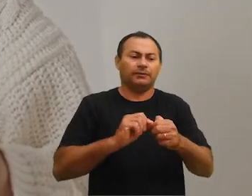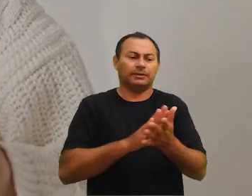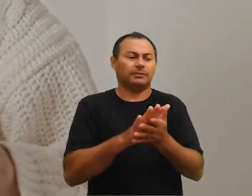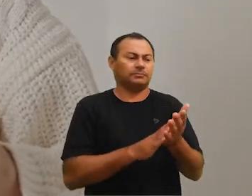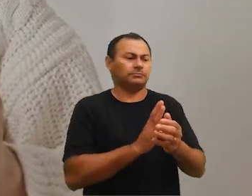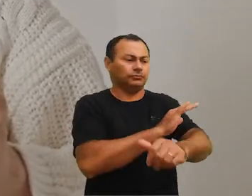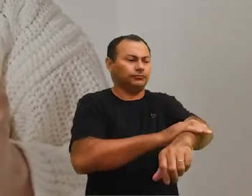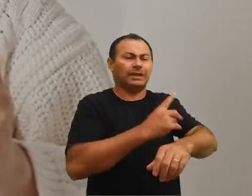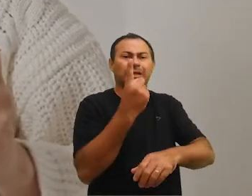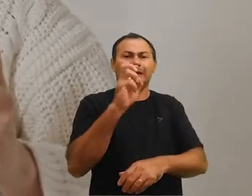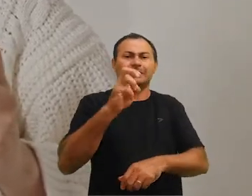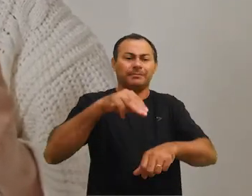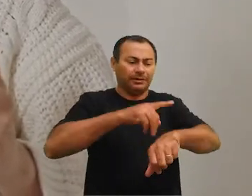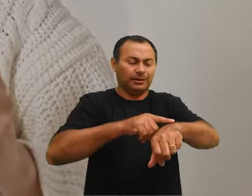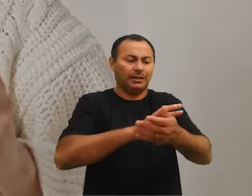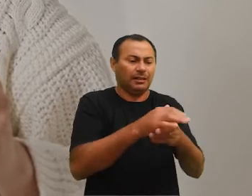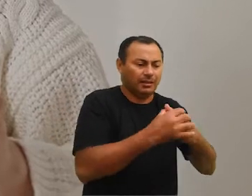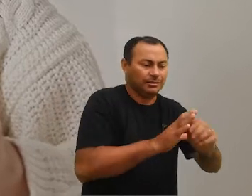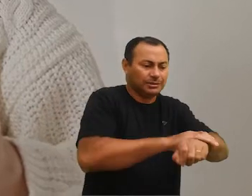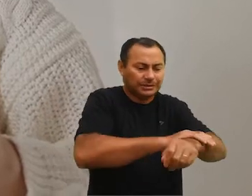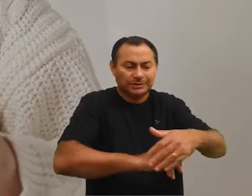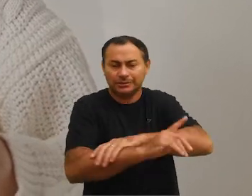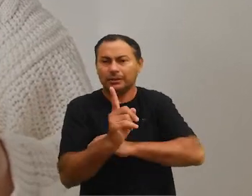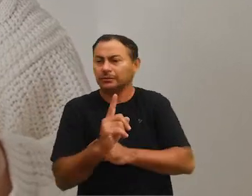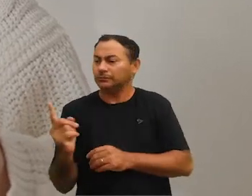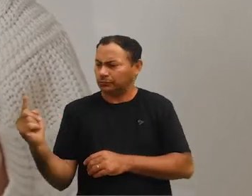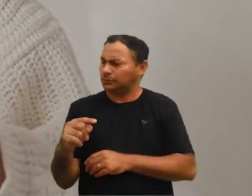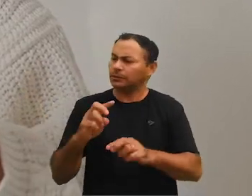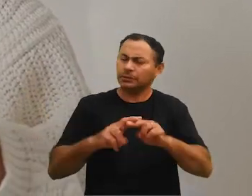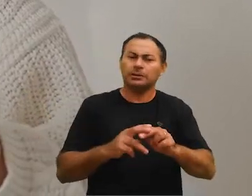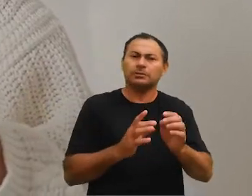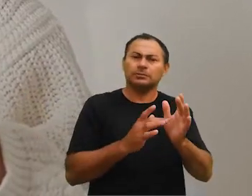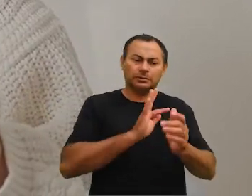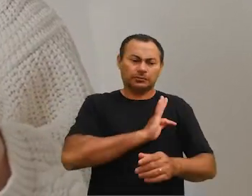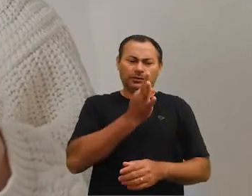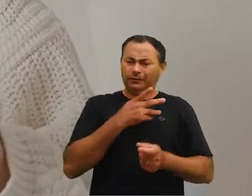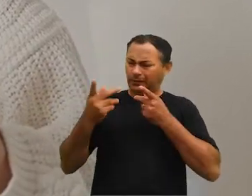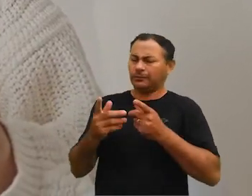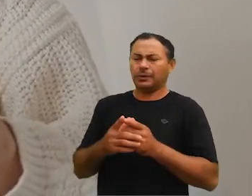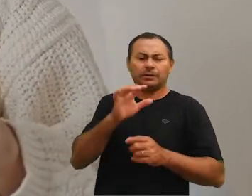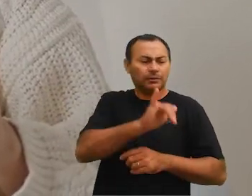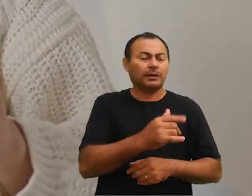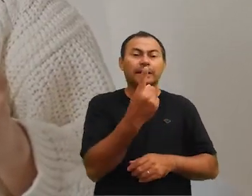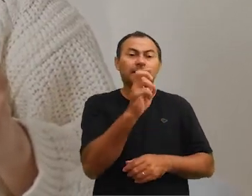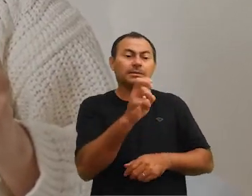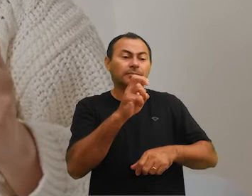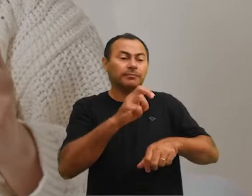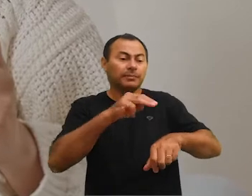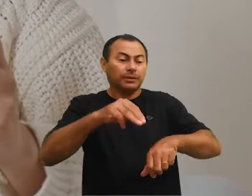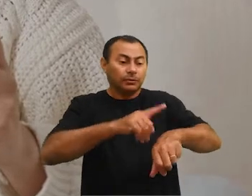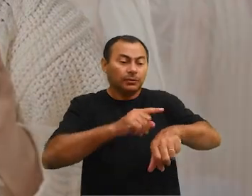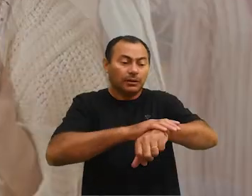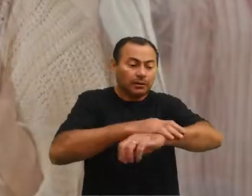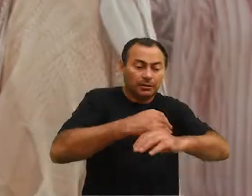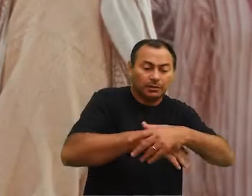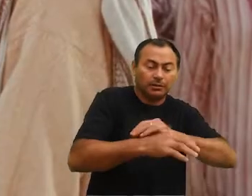fazer isso, sem ficar 15 minutos lavando as mãos. E os fariseus criticaram Jesus, porque ele não ficou ali uns 15 minutos lavando as suas